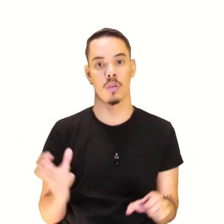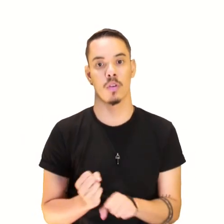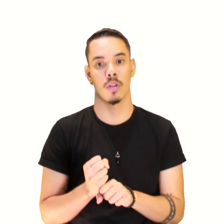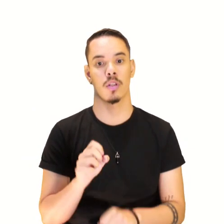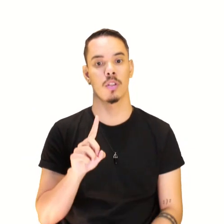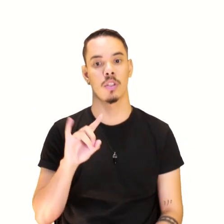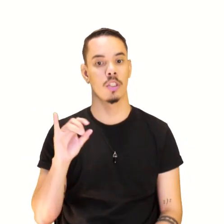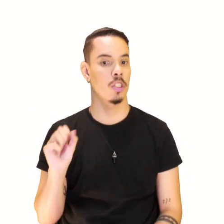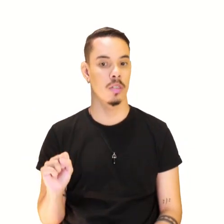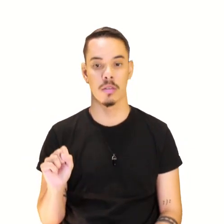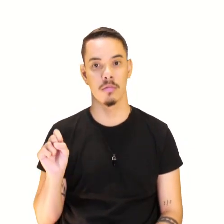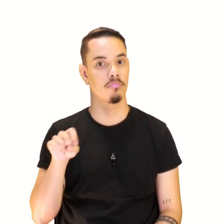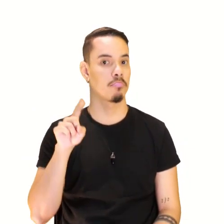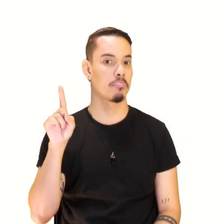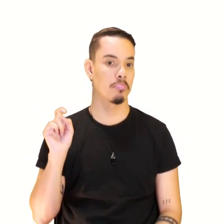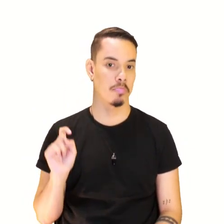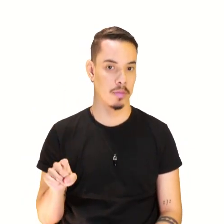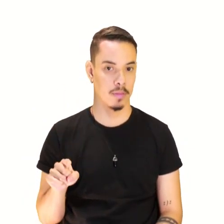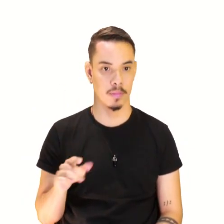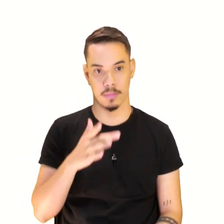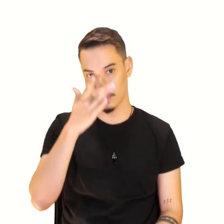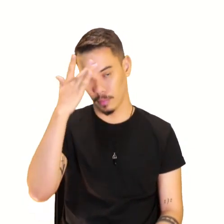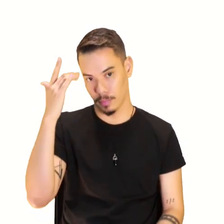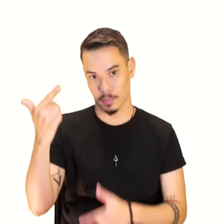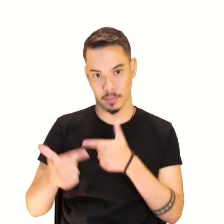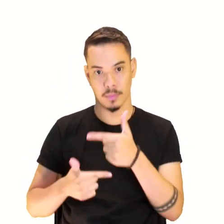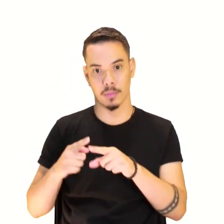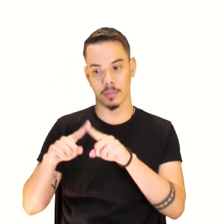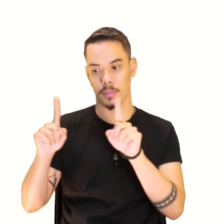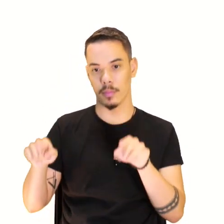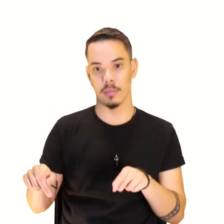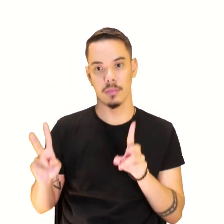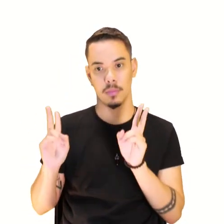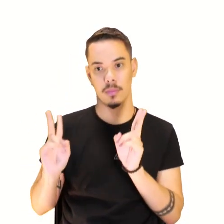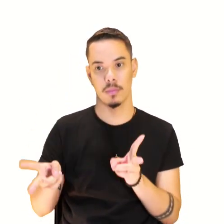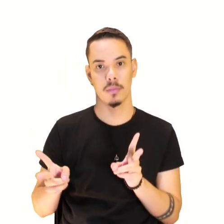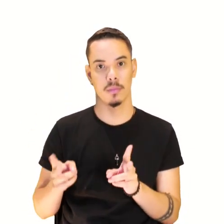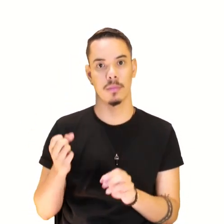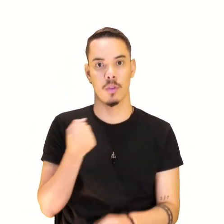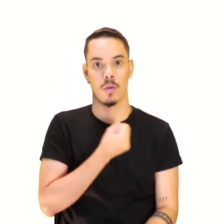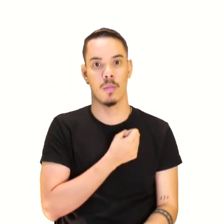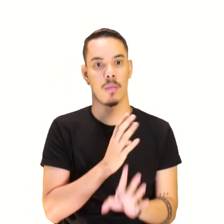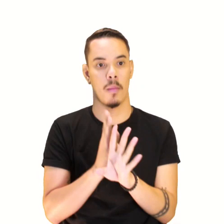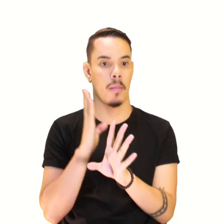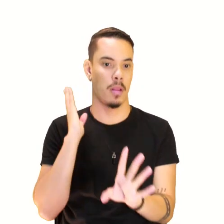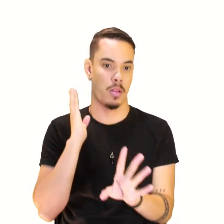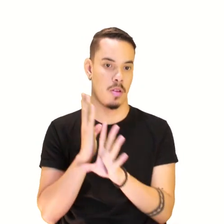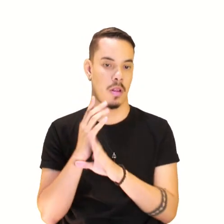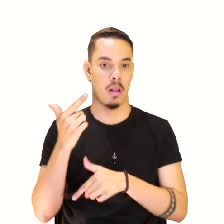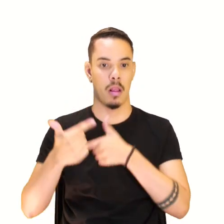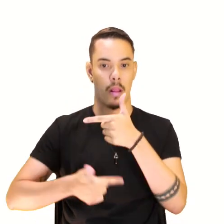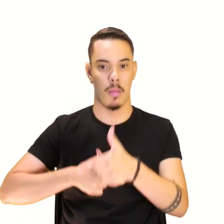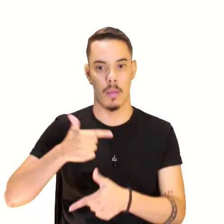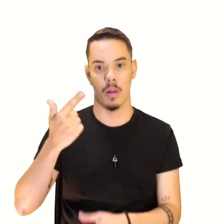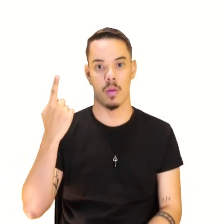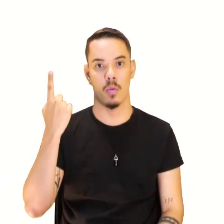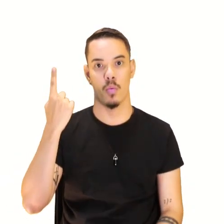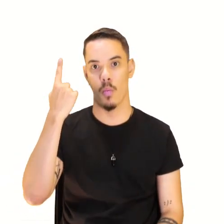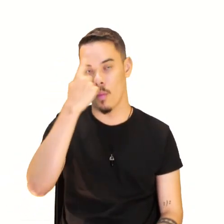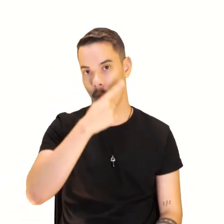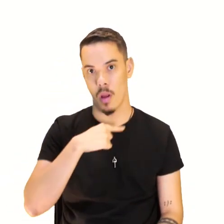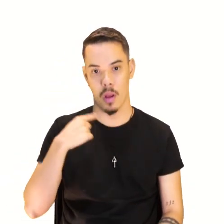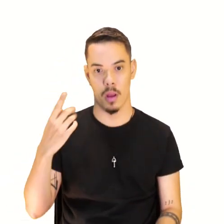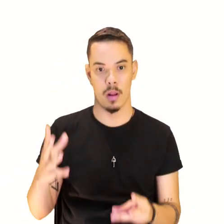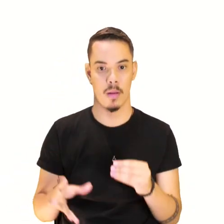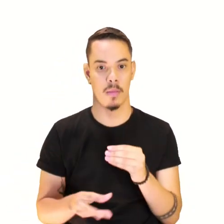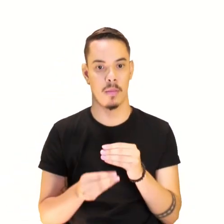total de dias que os funcionários restantes levaram para atender o mesmo pessoas trabalhando uma hora a mais por dia ou seja